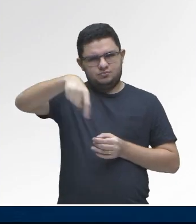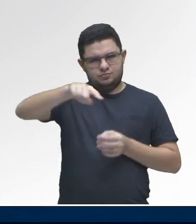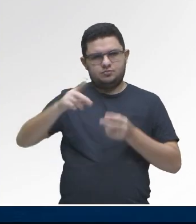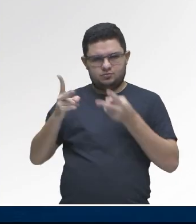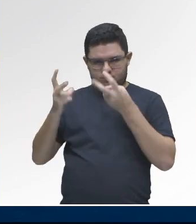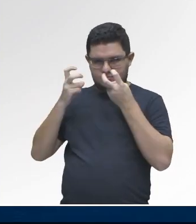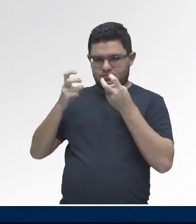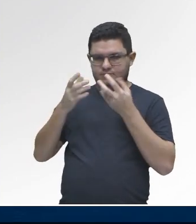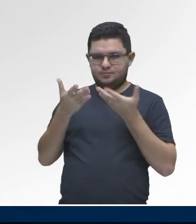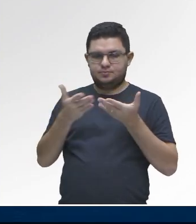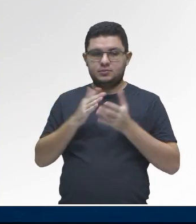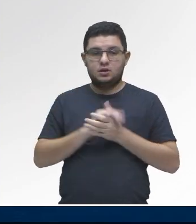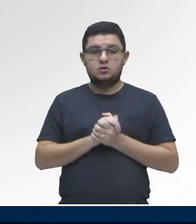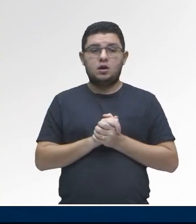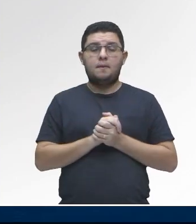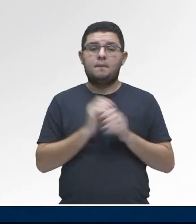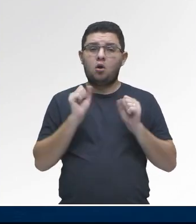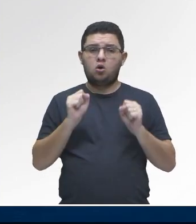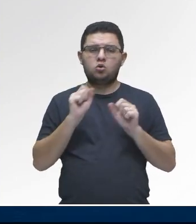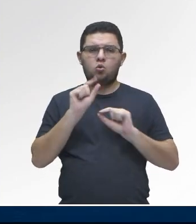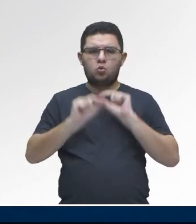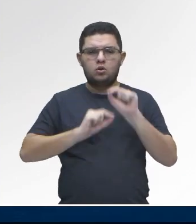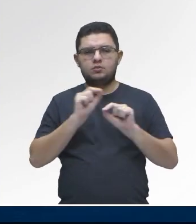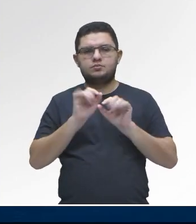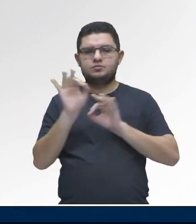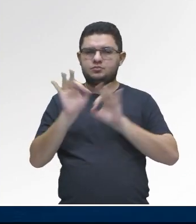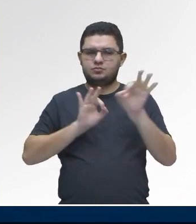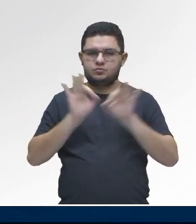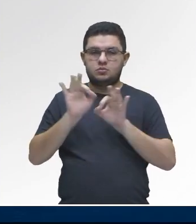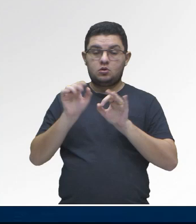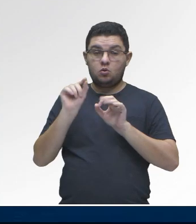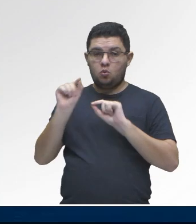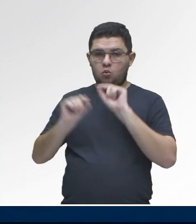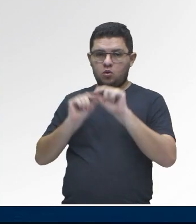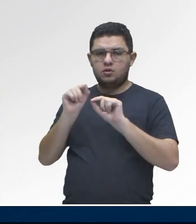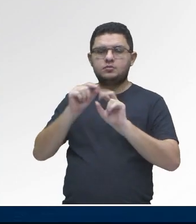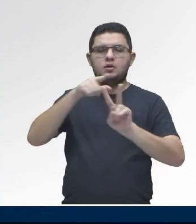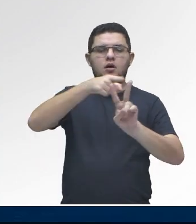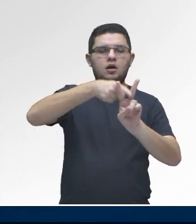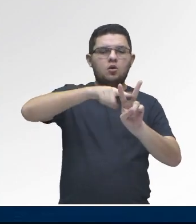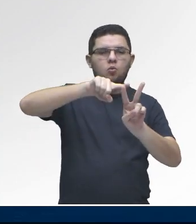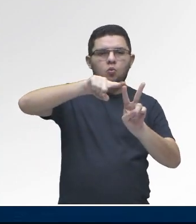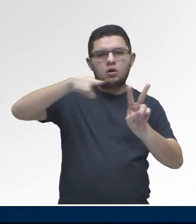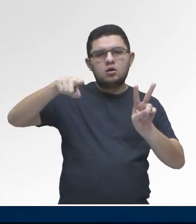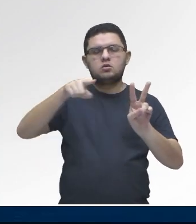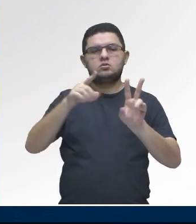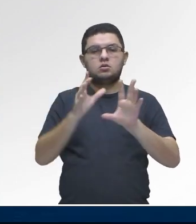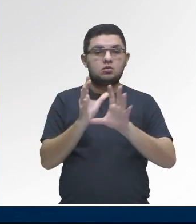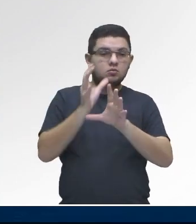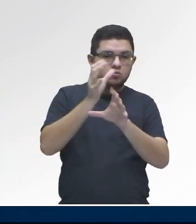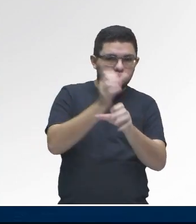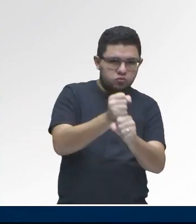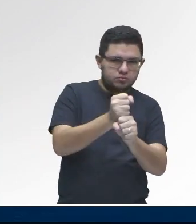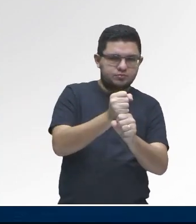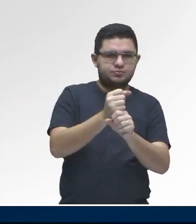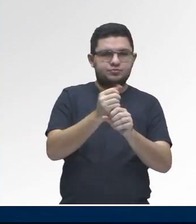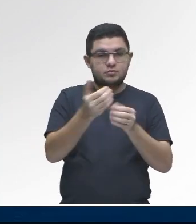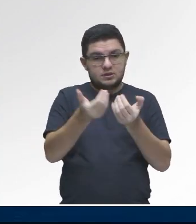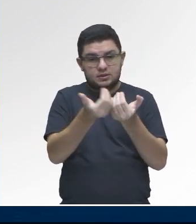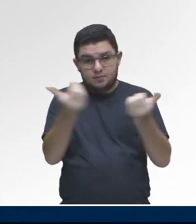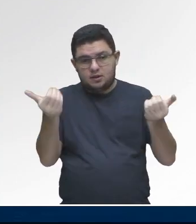pode, aplicando a propriedade, resolver as raízes quadradas, uma do numerador, que é a parte de